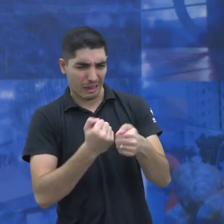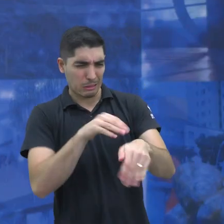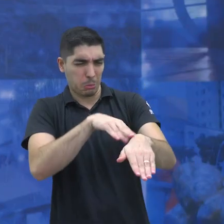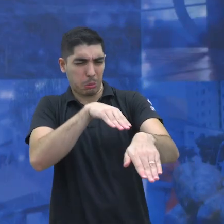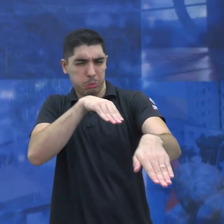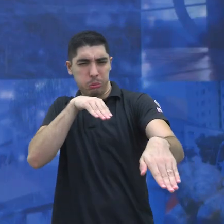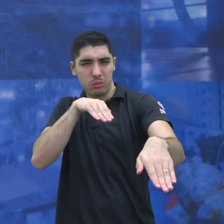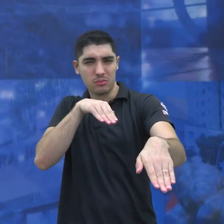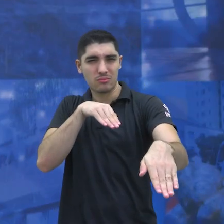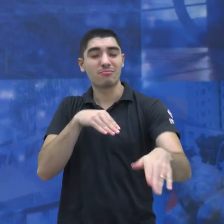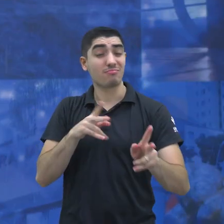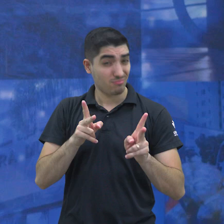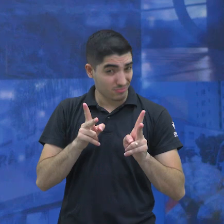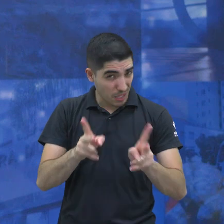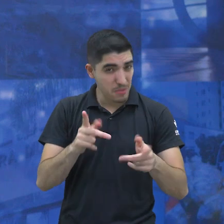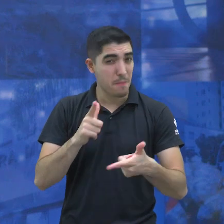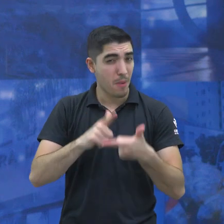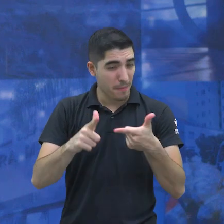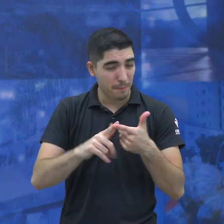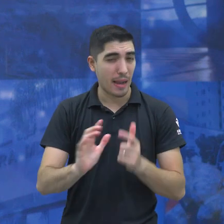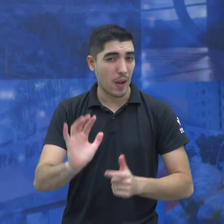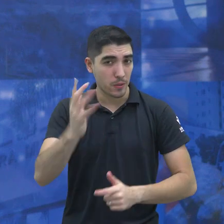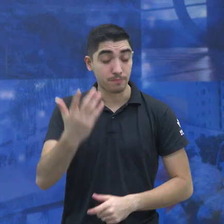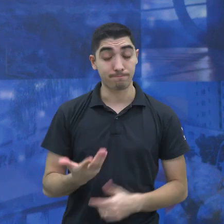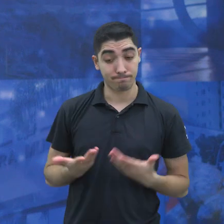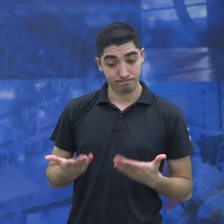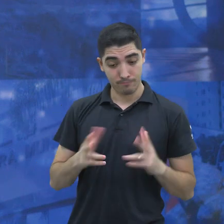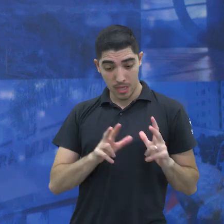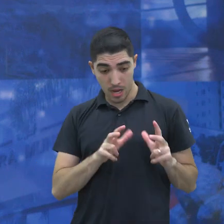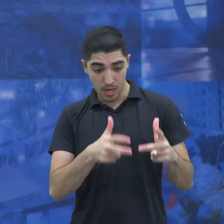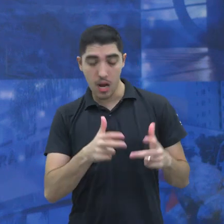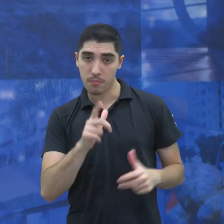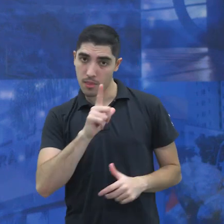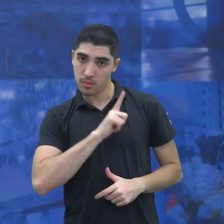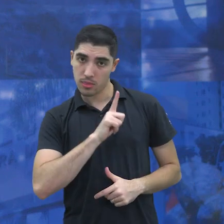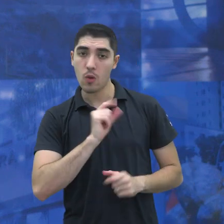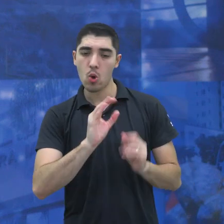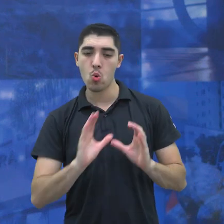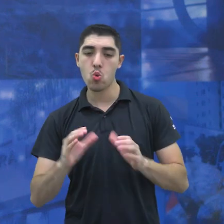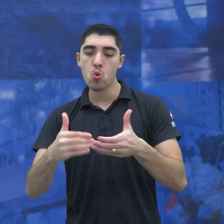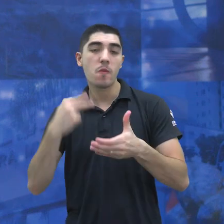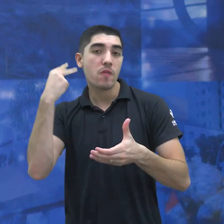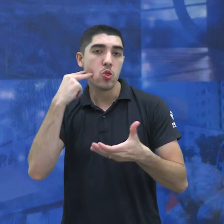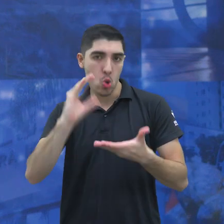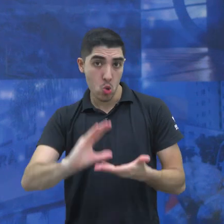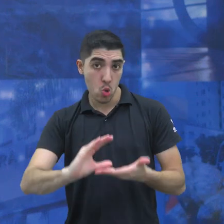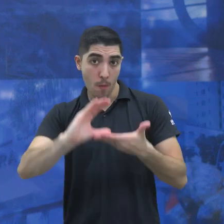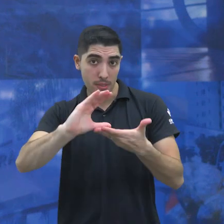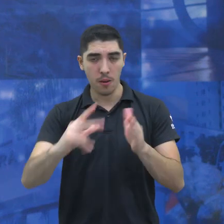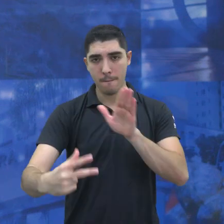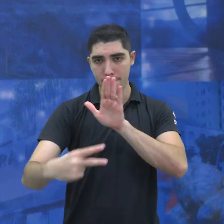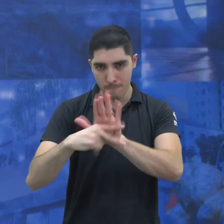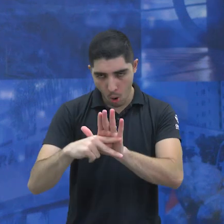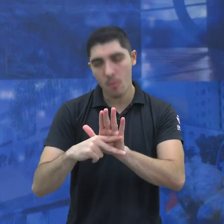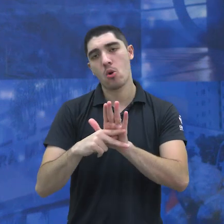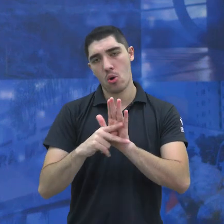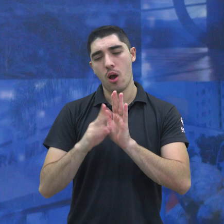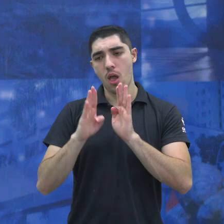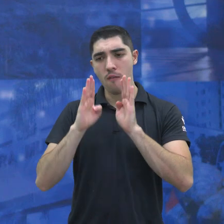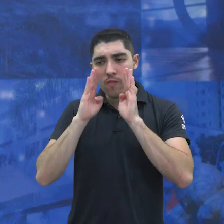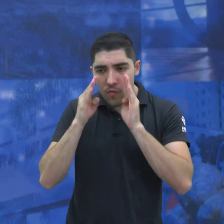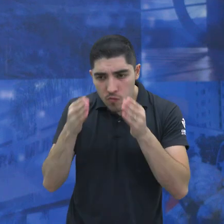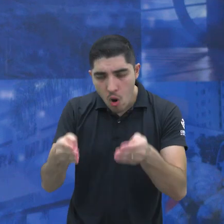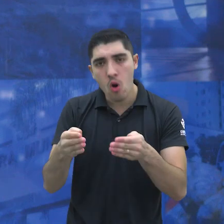de congestionamento. Aqui na Câmara, uma das funções da Comissão de Planejamento Urbano é fiscalizar se as